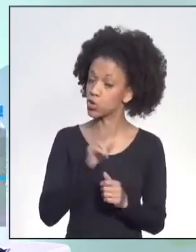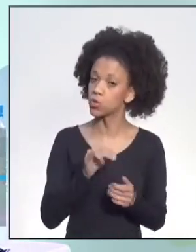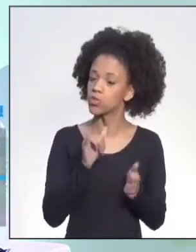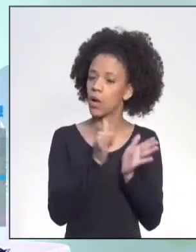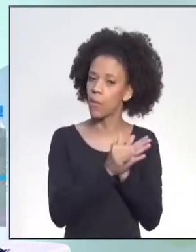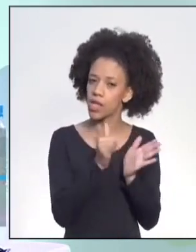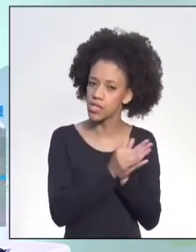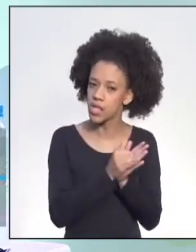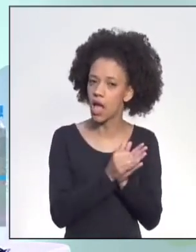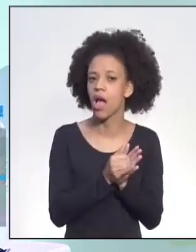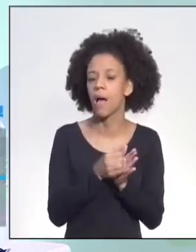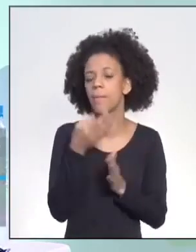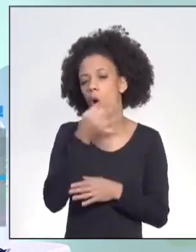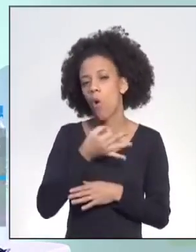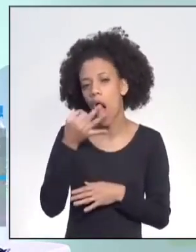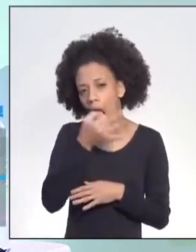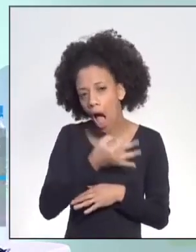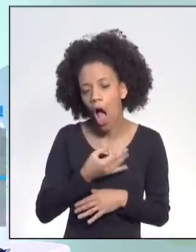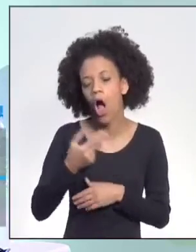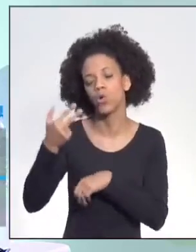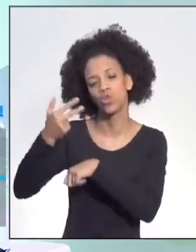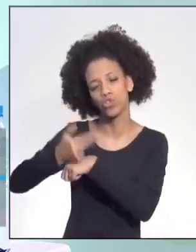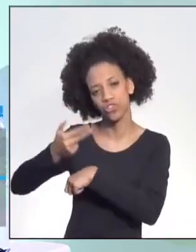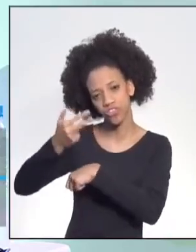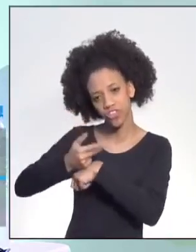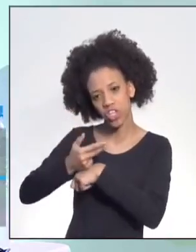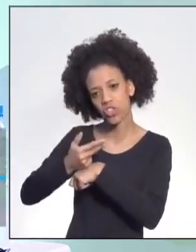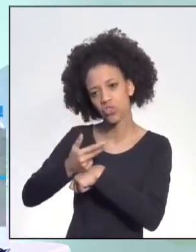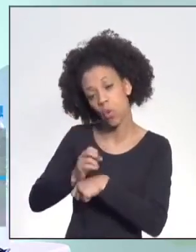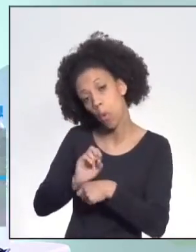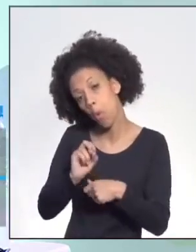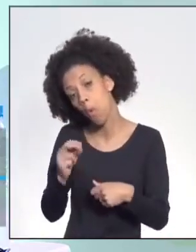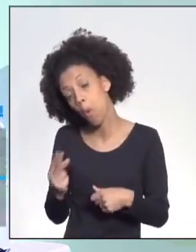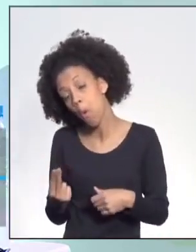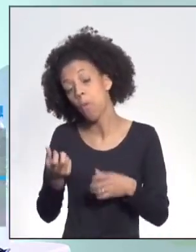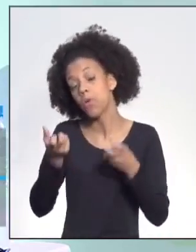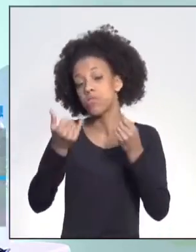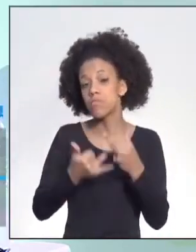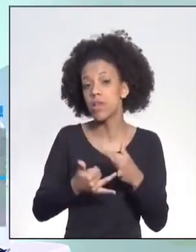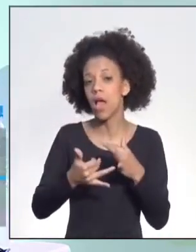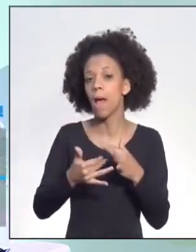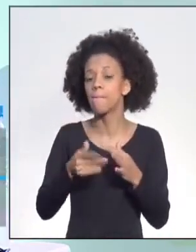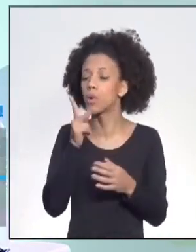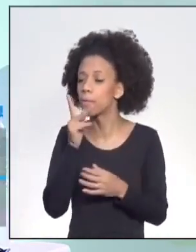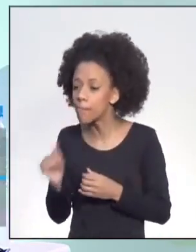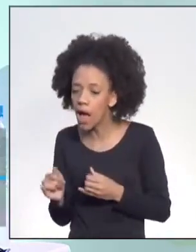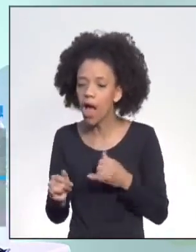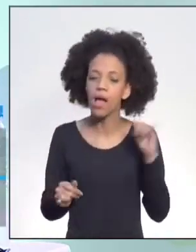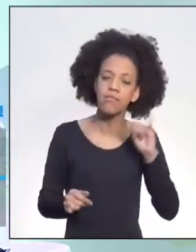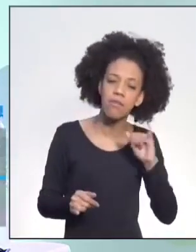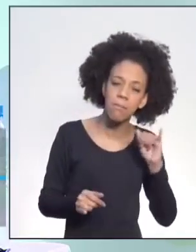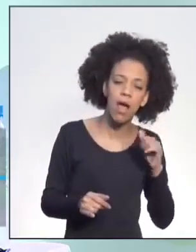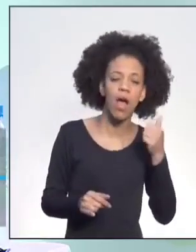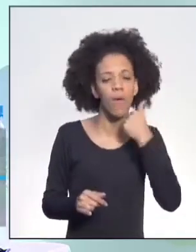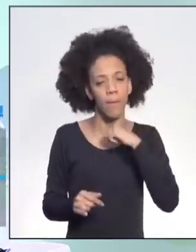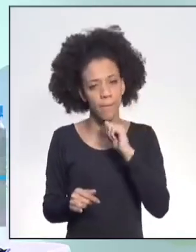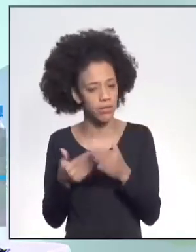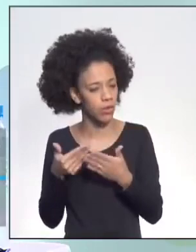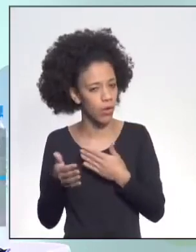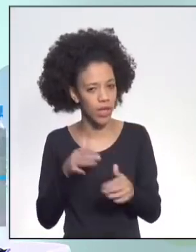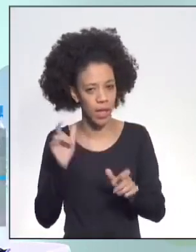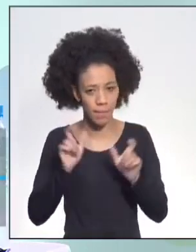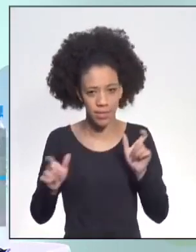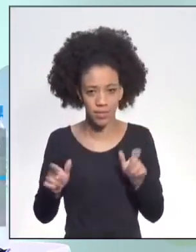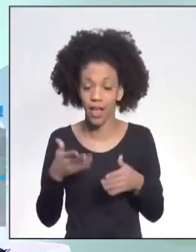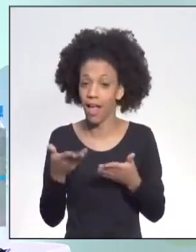conversar lá, mandar um áudio, gravar um vídeo, ou contar para os seus pais, para os seus irmãos, ou qualquer pessoa que esteja na sua casa, está bem?